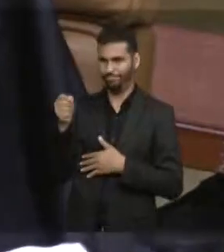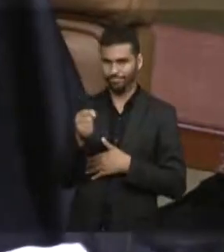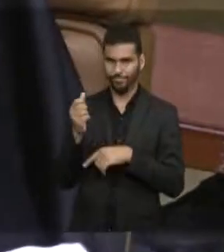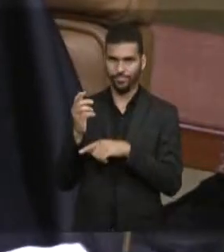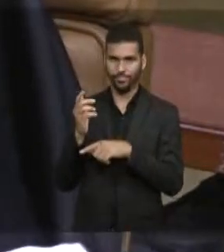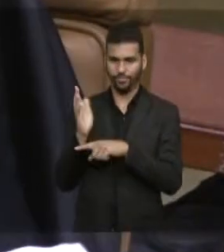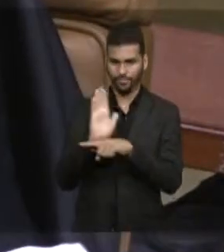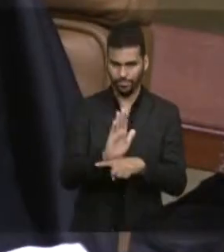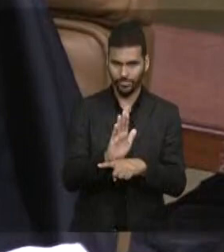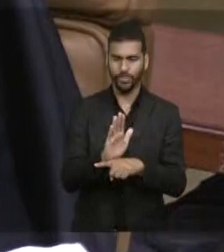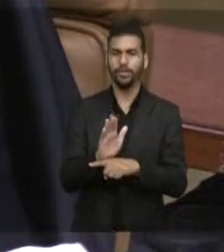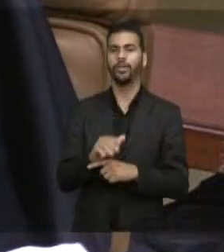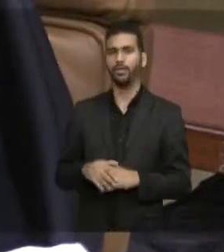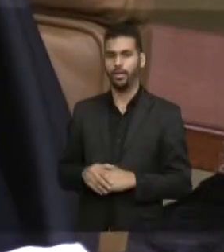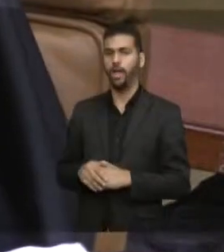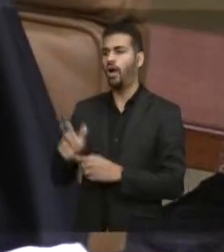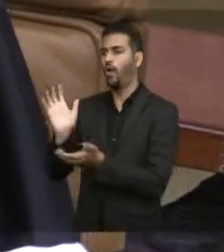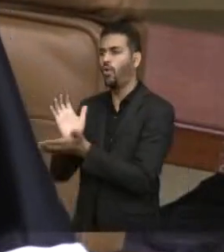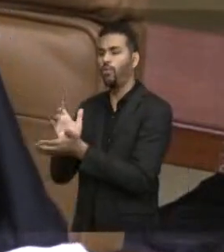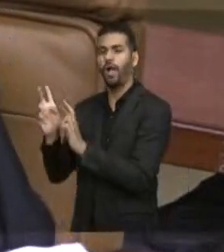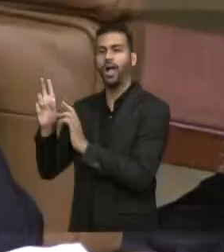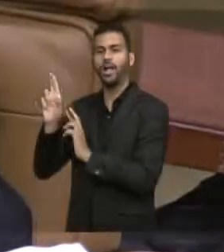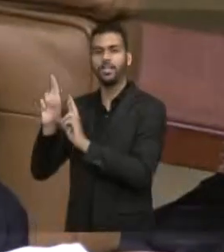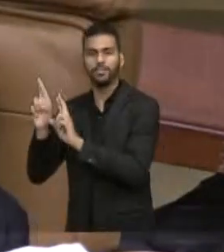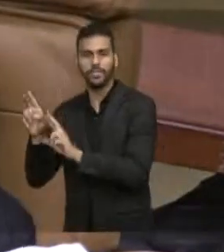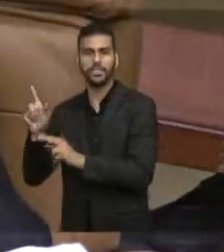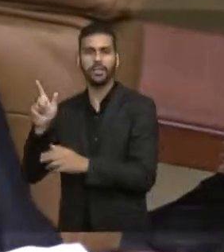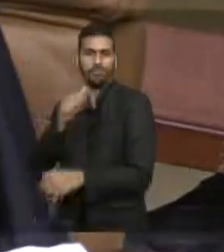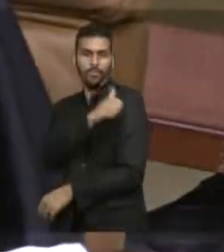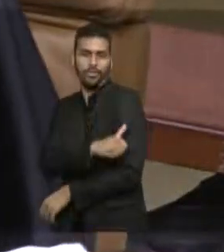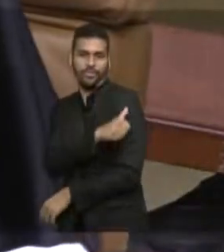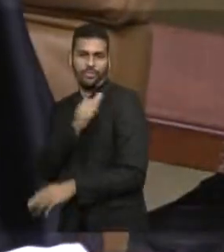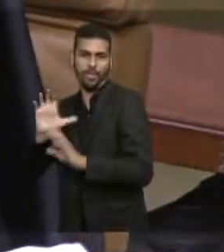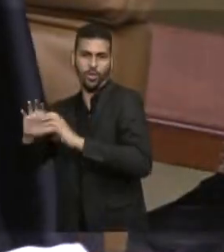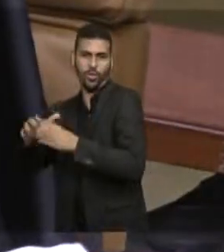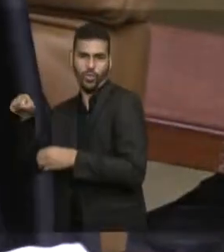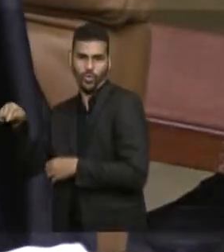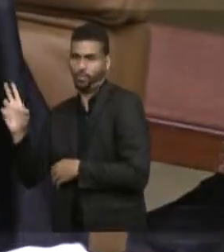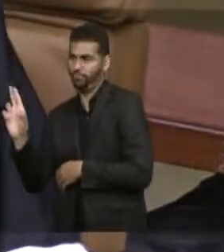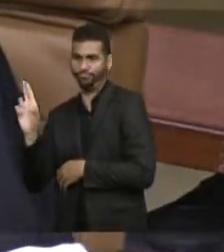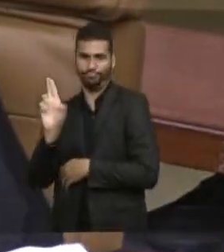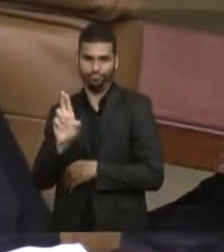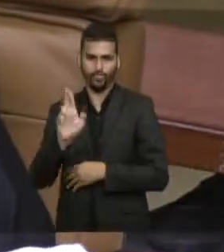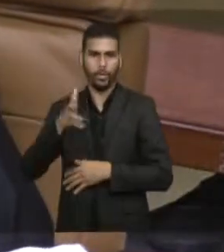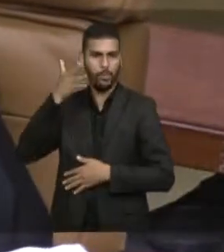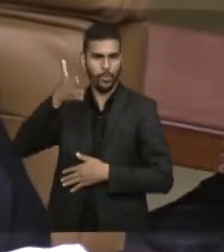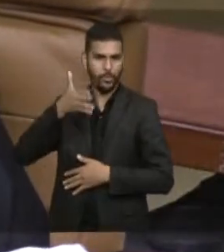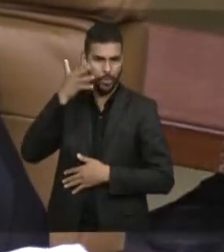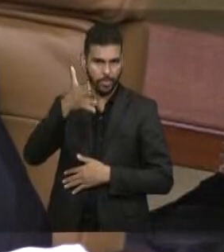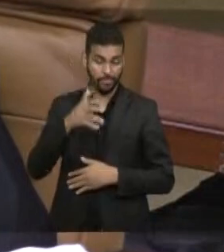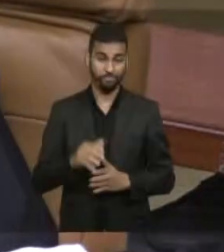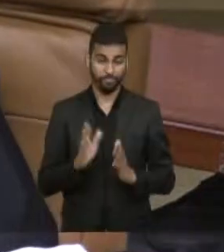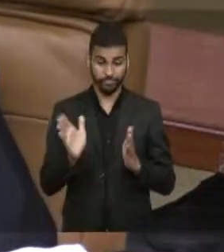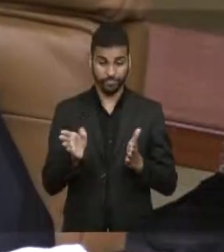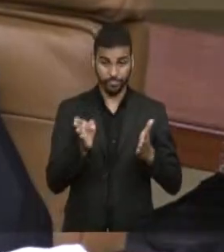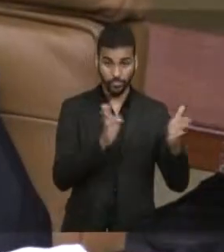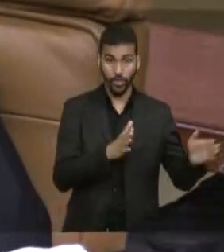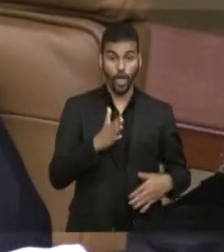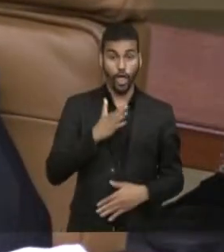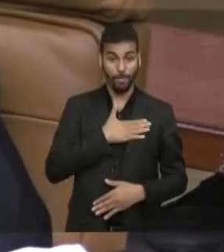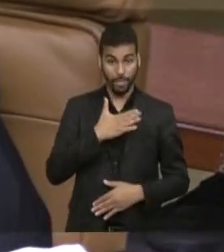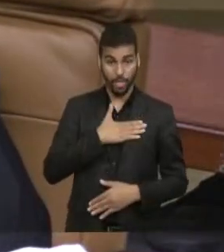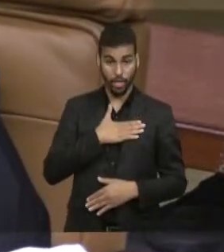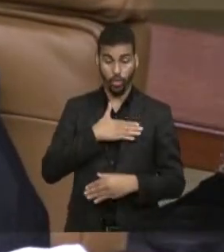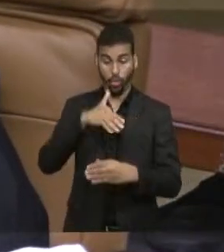dos enfermeiros Esse é o relato em Sim senhora Presidente e no voto se vossa